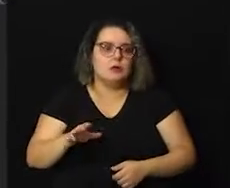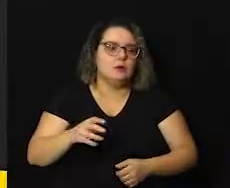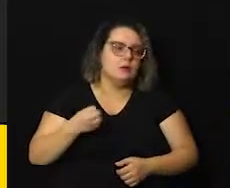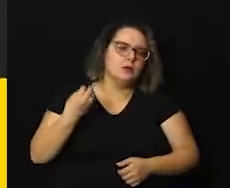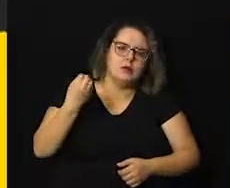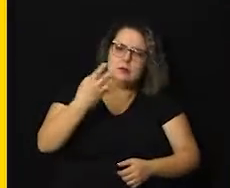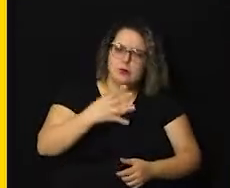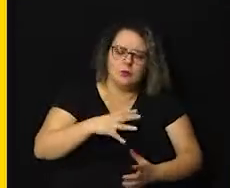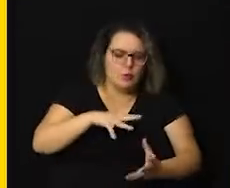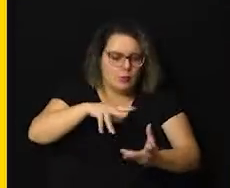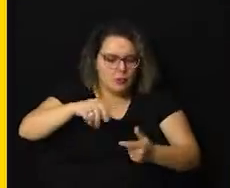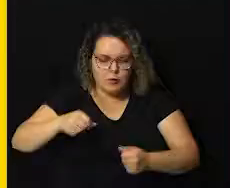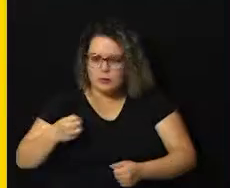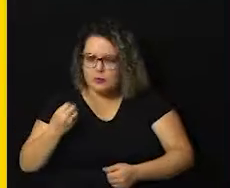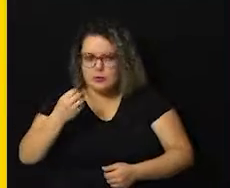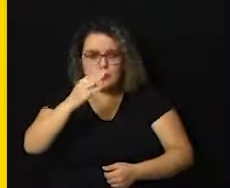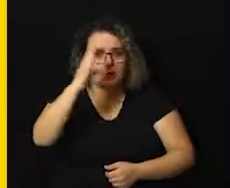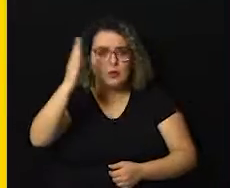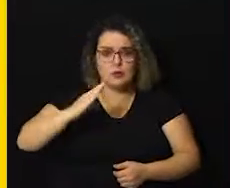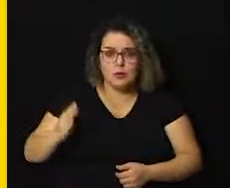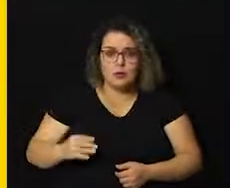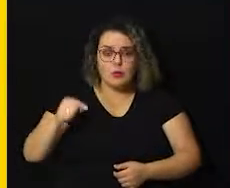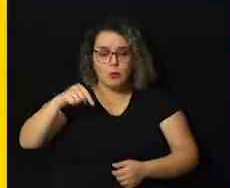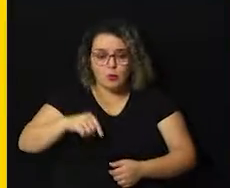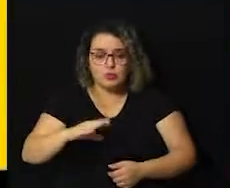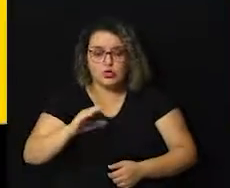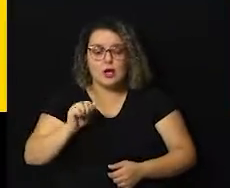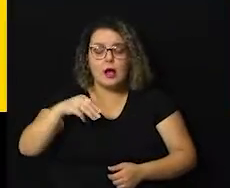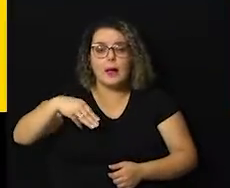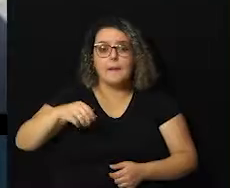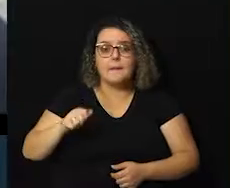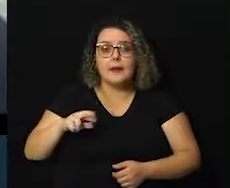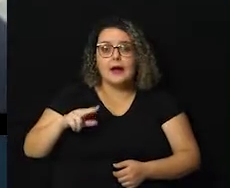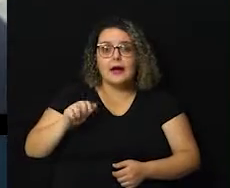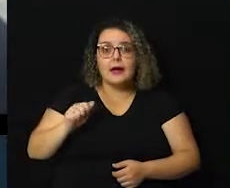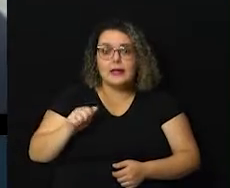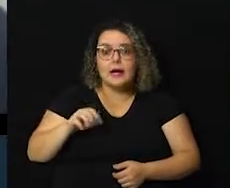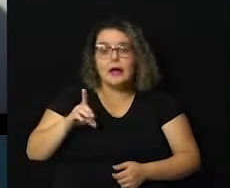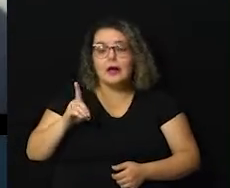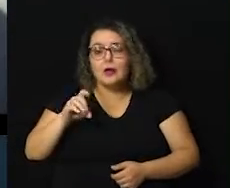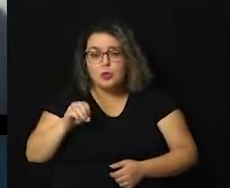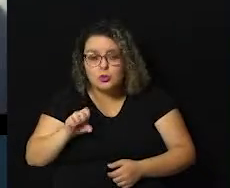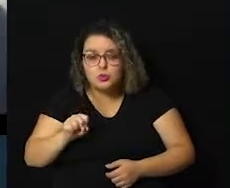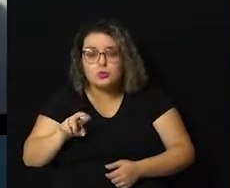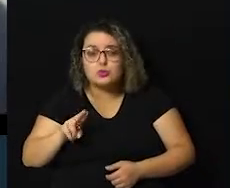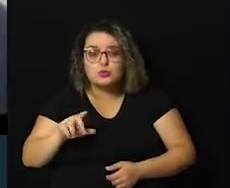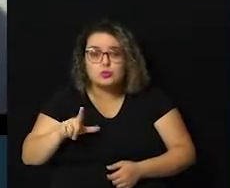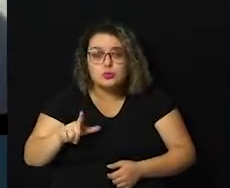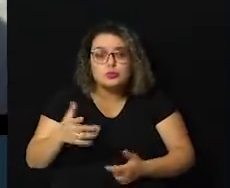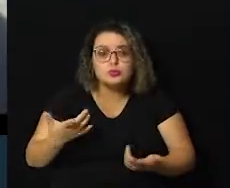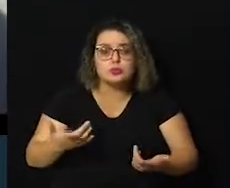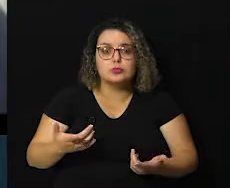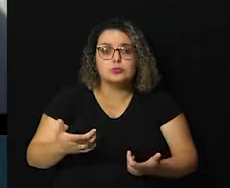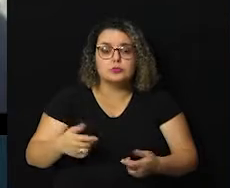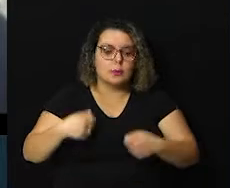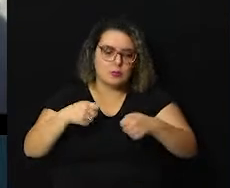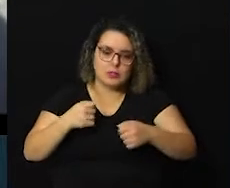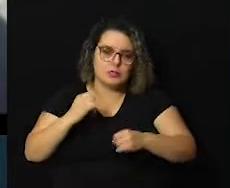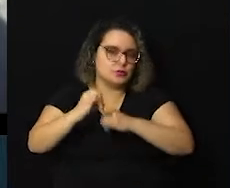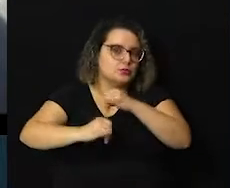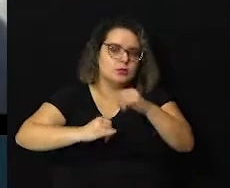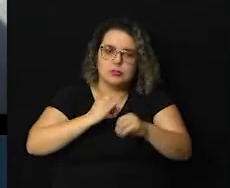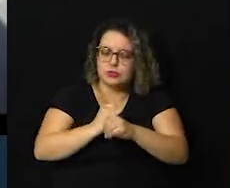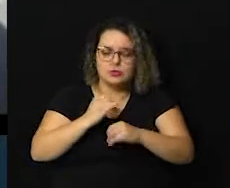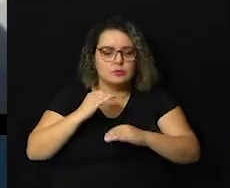ferramentas para viajar o mundo de agir o Brasil por exemplo Hoje eu estou em Cambará do Sul no meio do nada aqui eu só